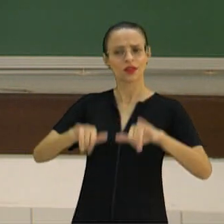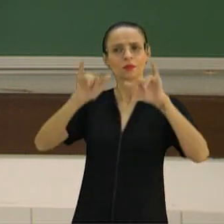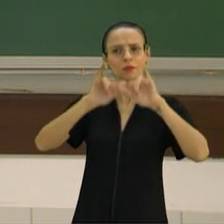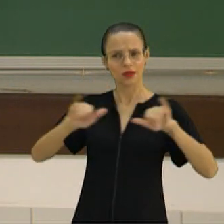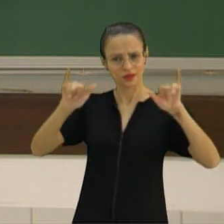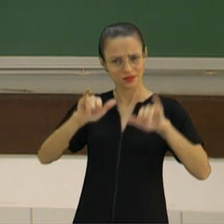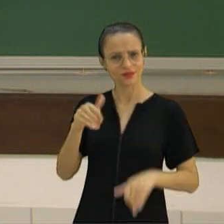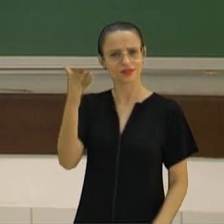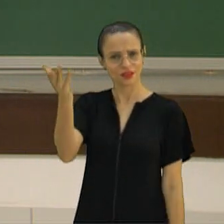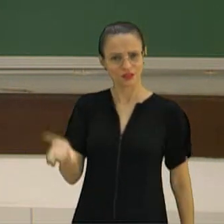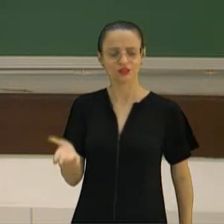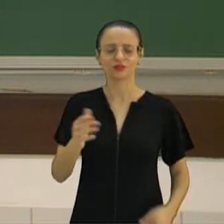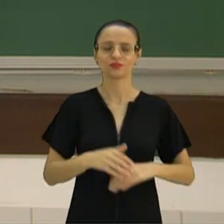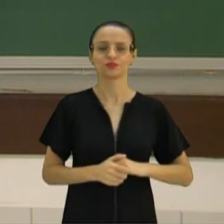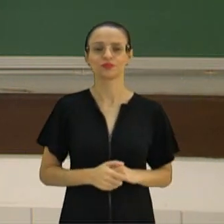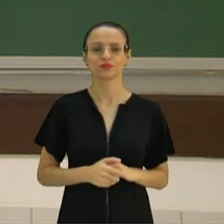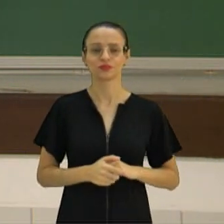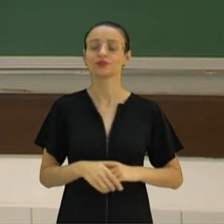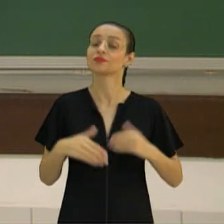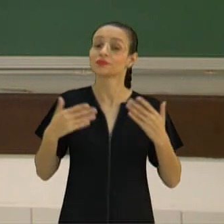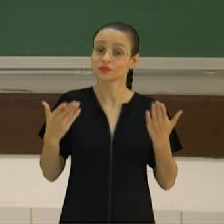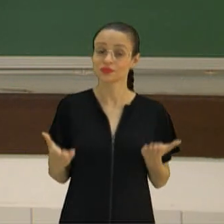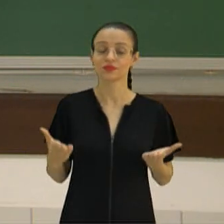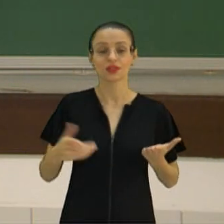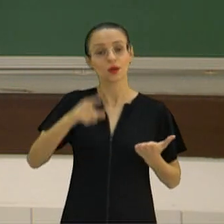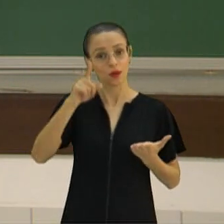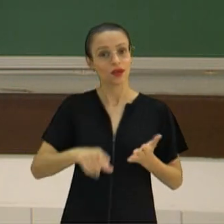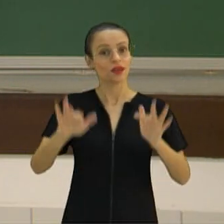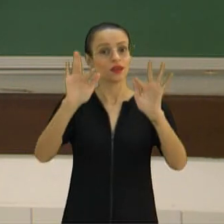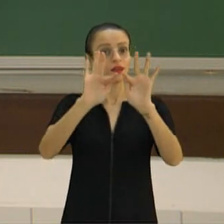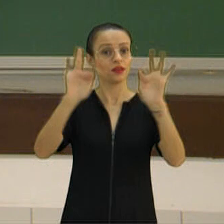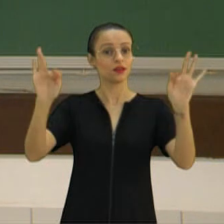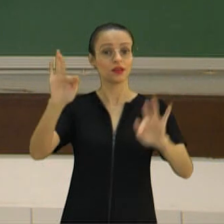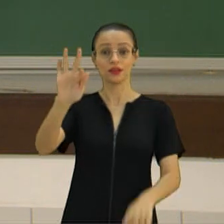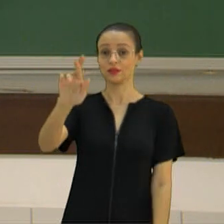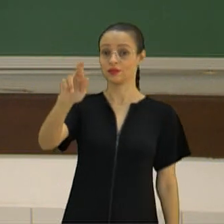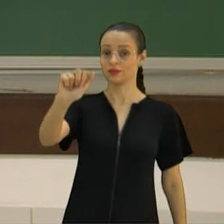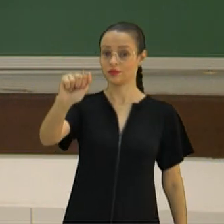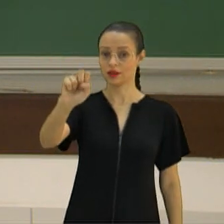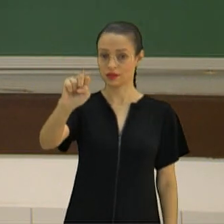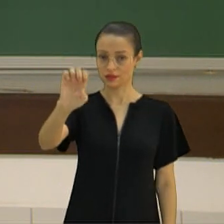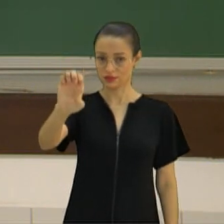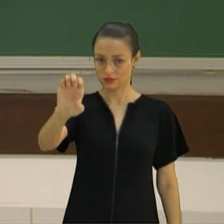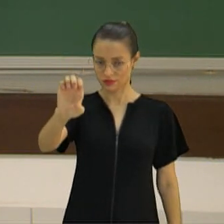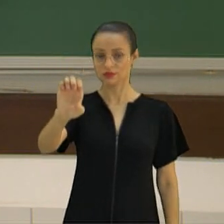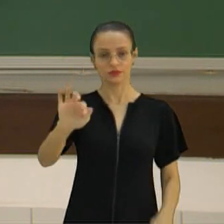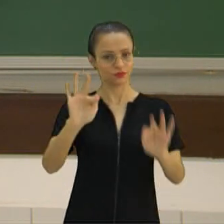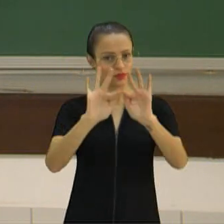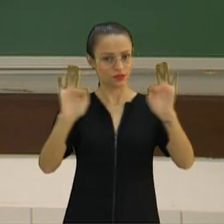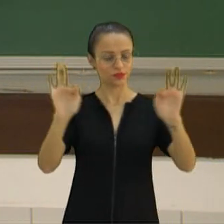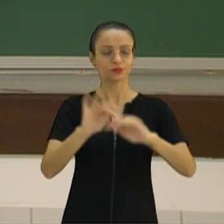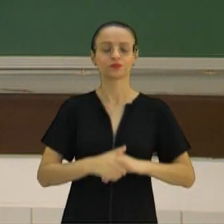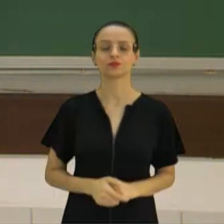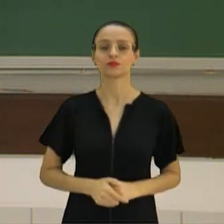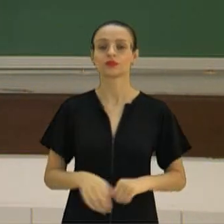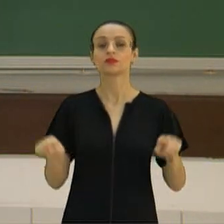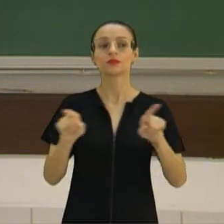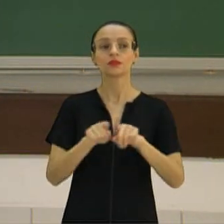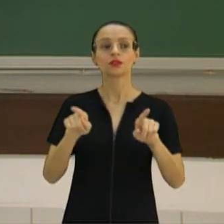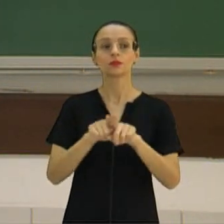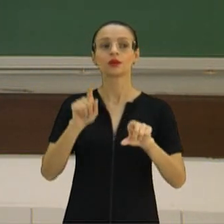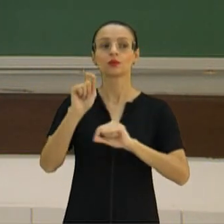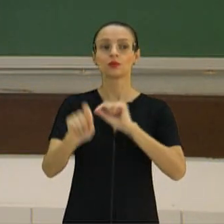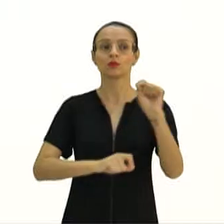outro interlocutor. Então, é uma frase. Se transmitiu essa informação, é uma frase. Da mesma forma,